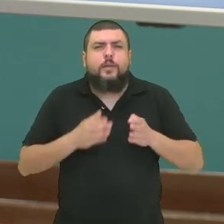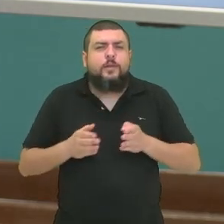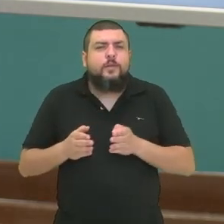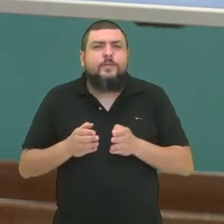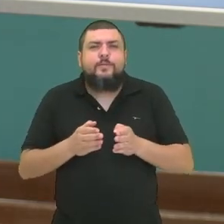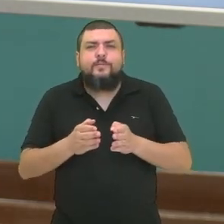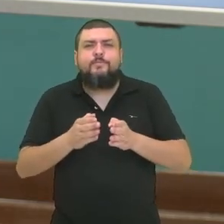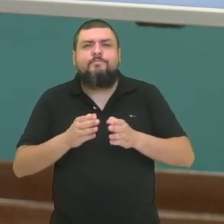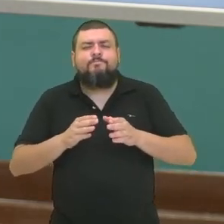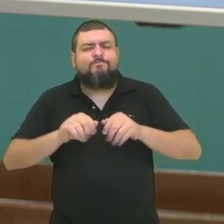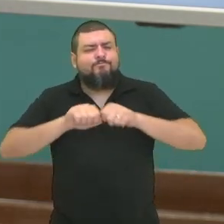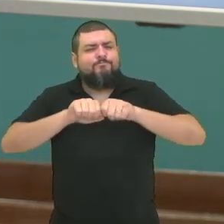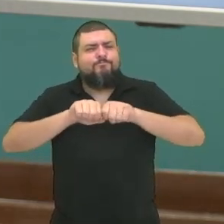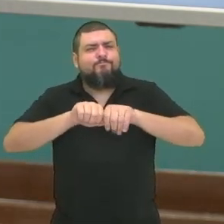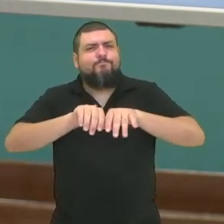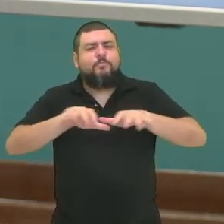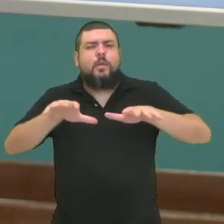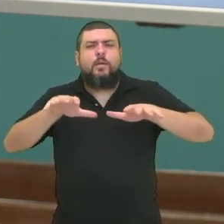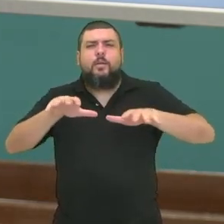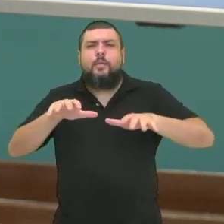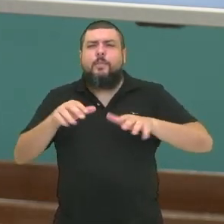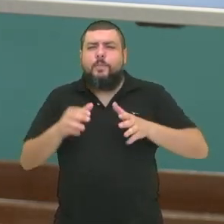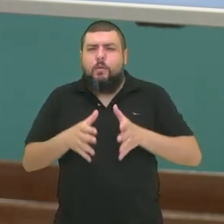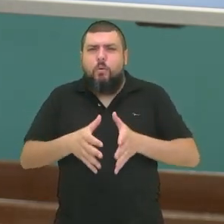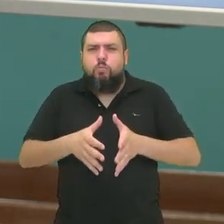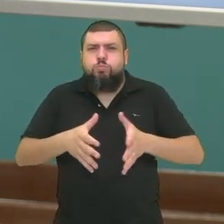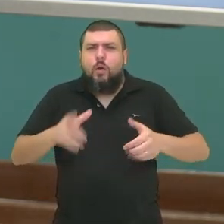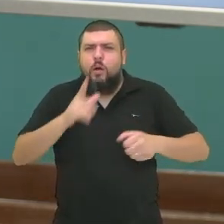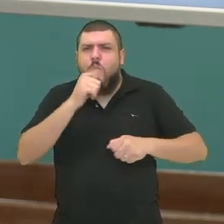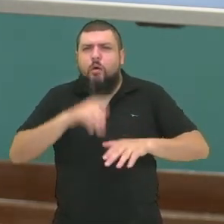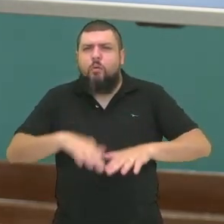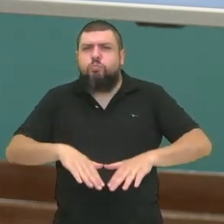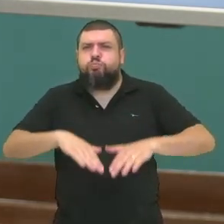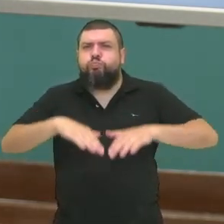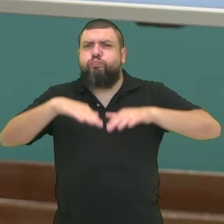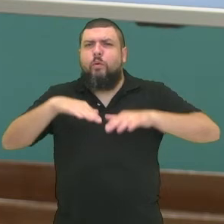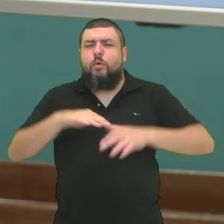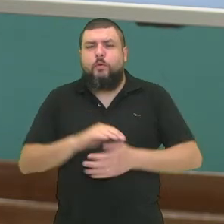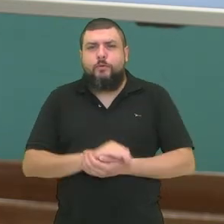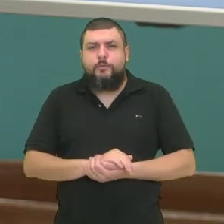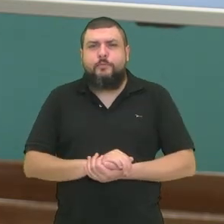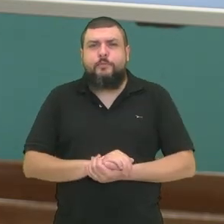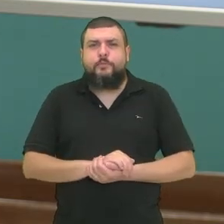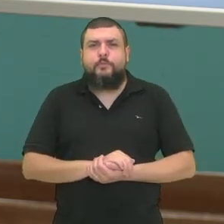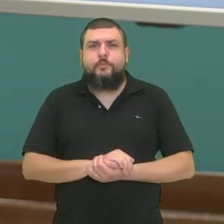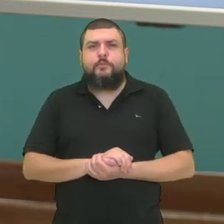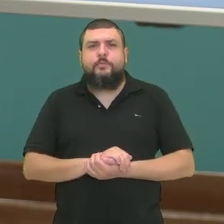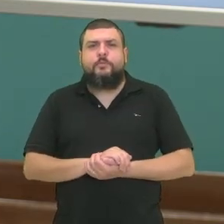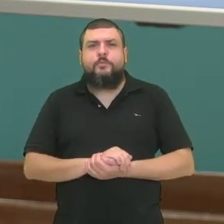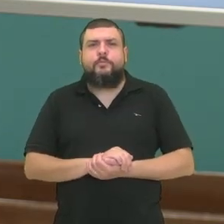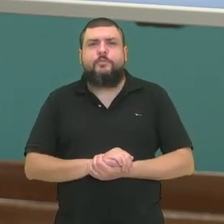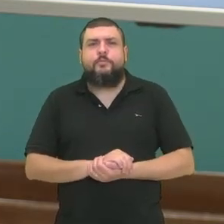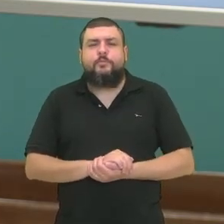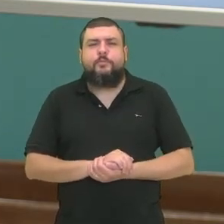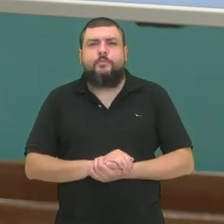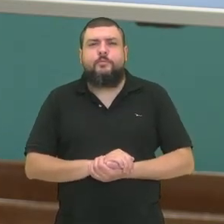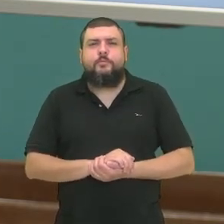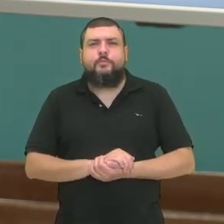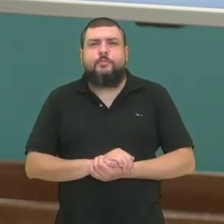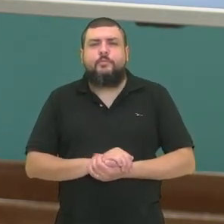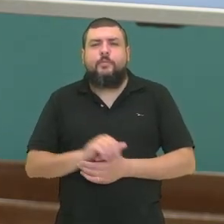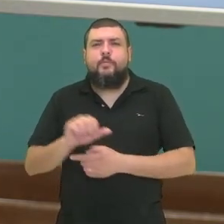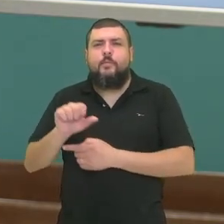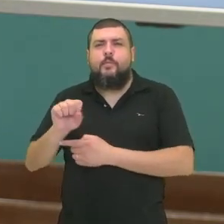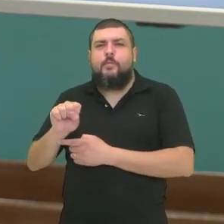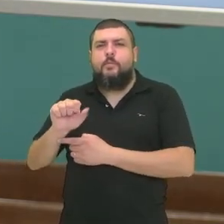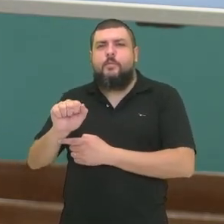rio Congo, que é um rio muito volumoso em água, ok? Muito bem. Agora vamos falar aqui então das